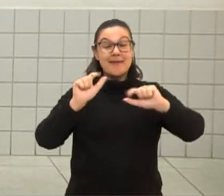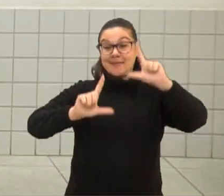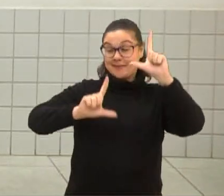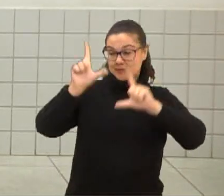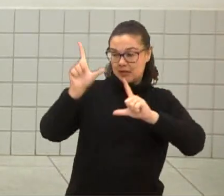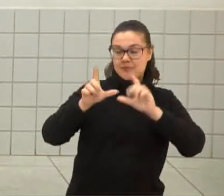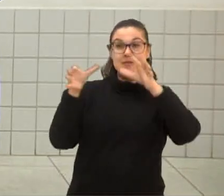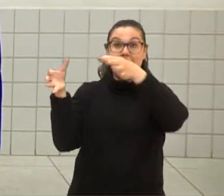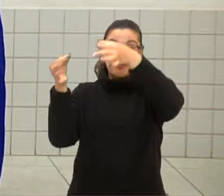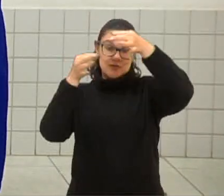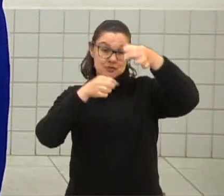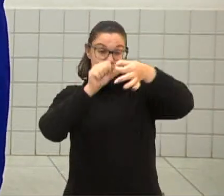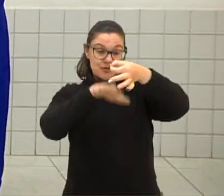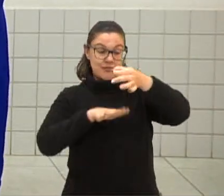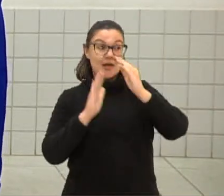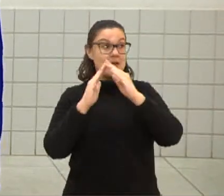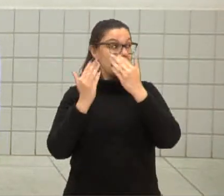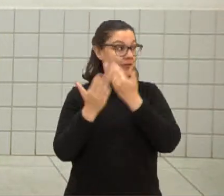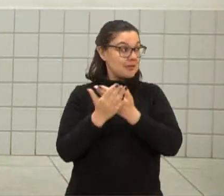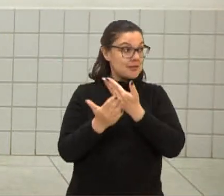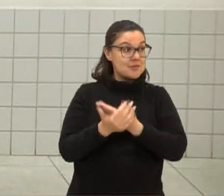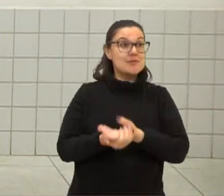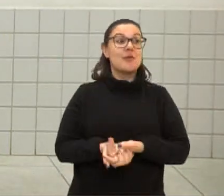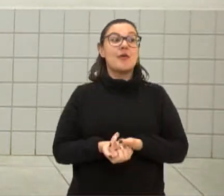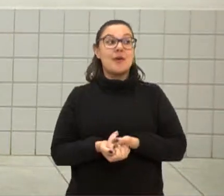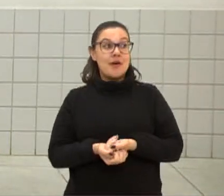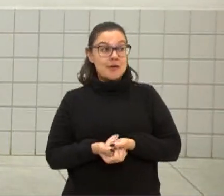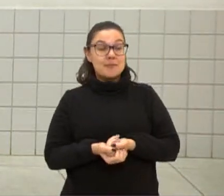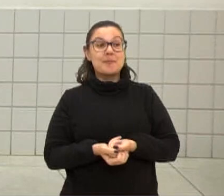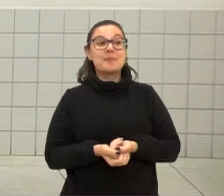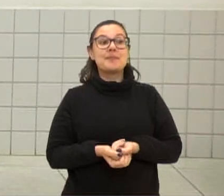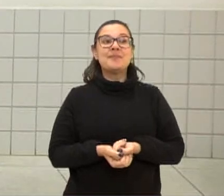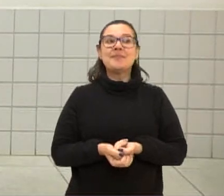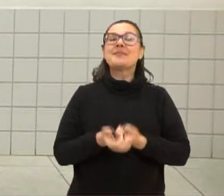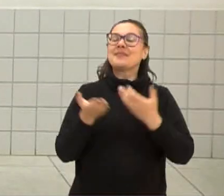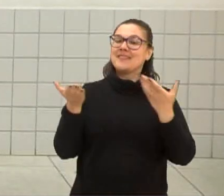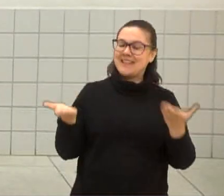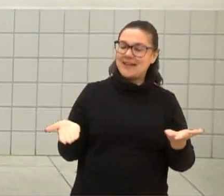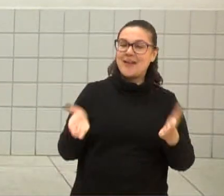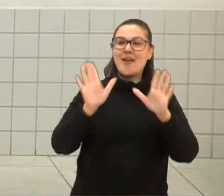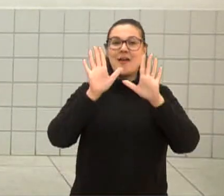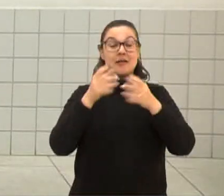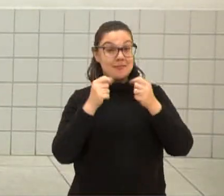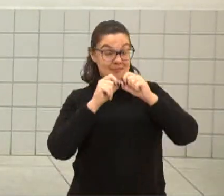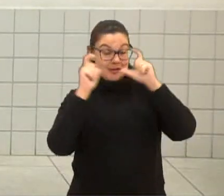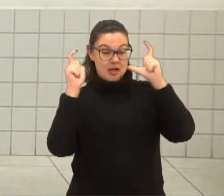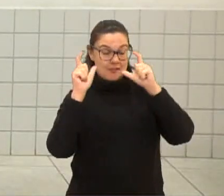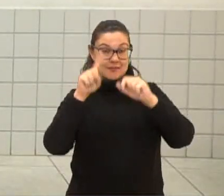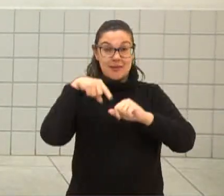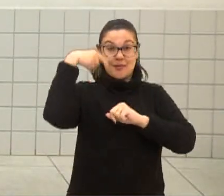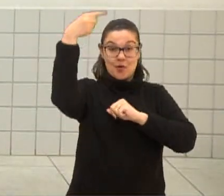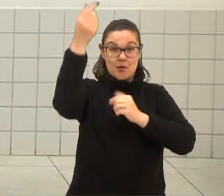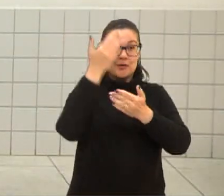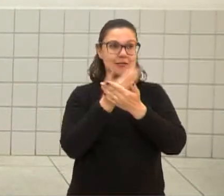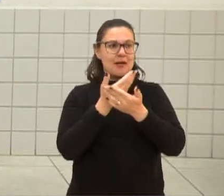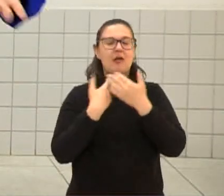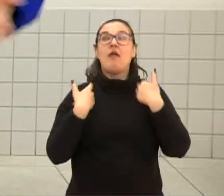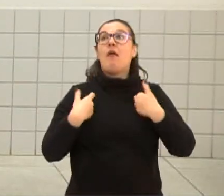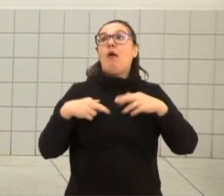televisão, né, as atividades e devolver, tá, para o colégio. Então, fiquem ligados e até a próxima aula. Eu